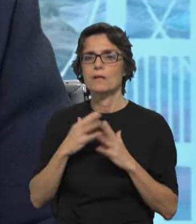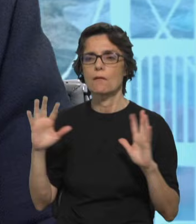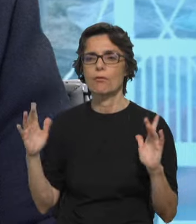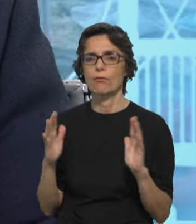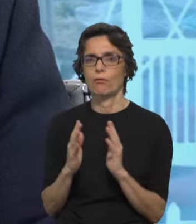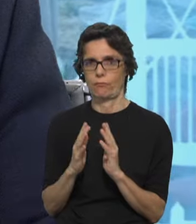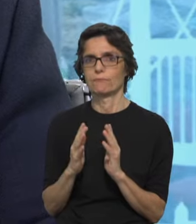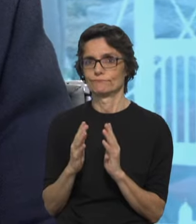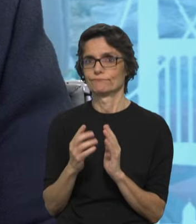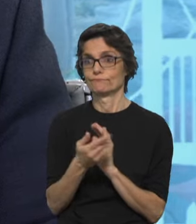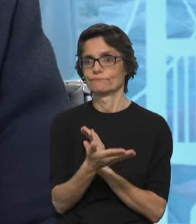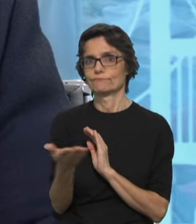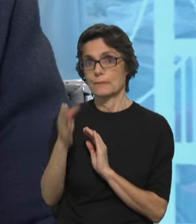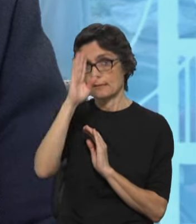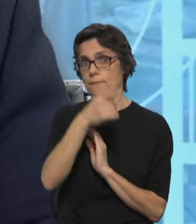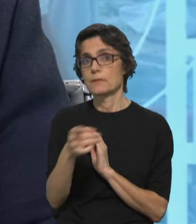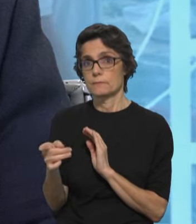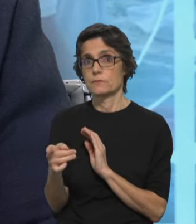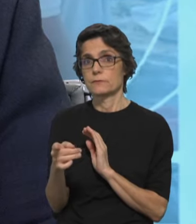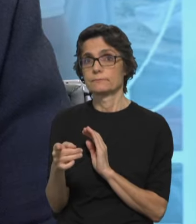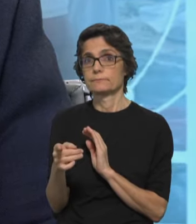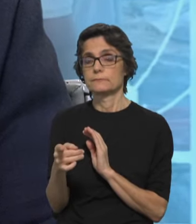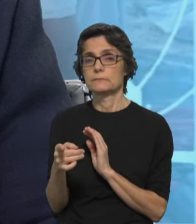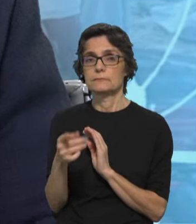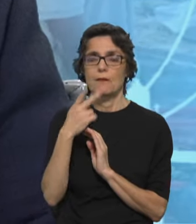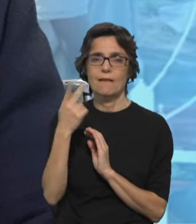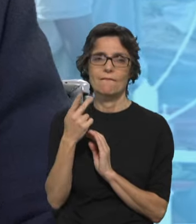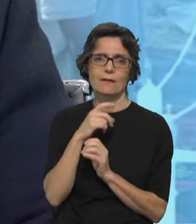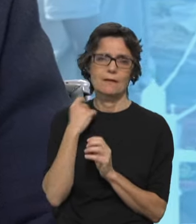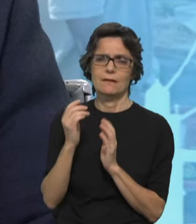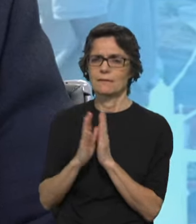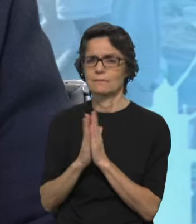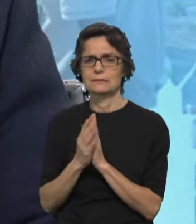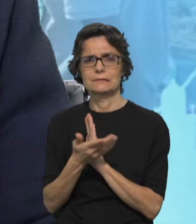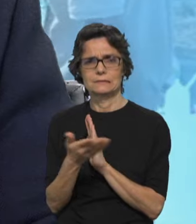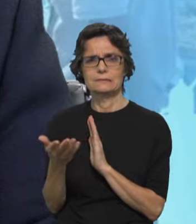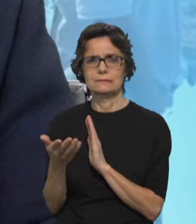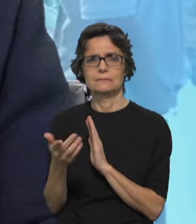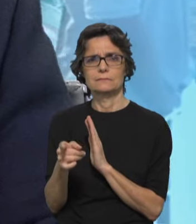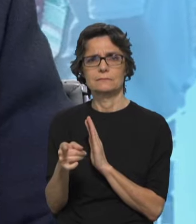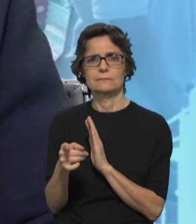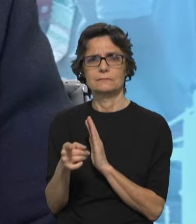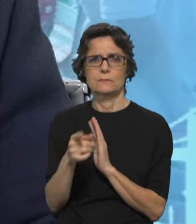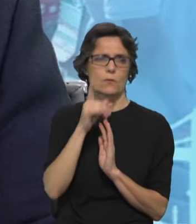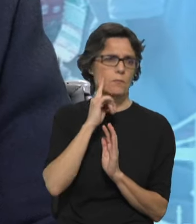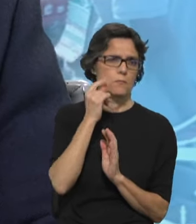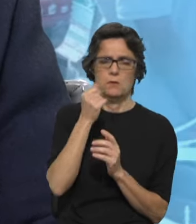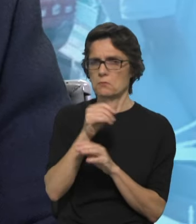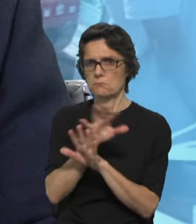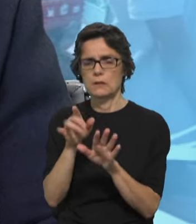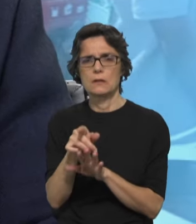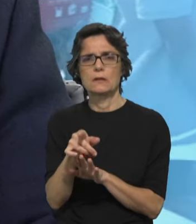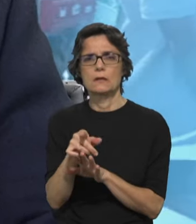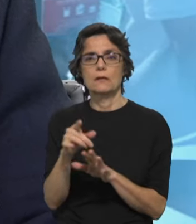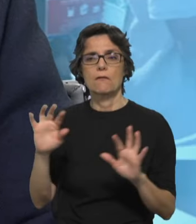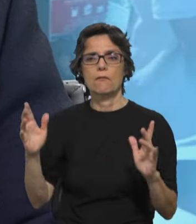concretamente as vocações para a vida sacerdotal e para a vida religiosa, quer masculina, quer feminina,